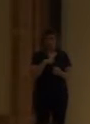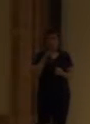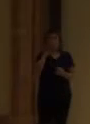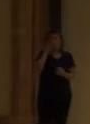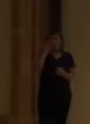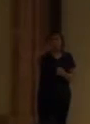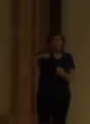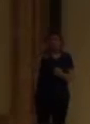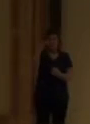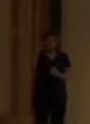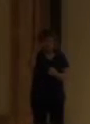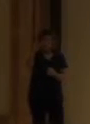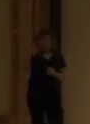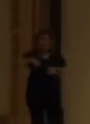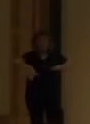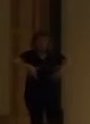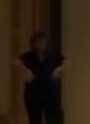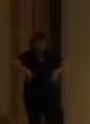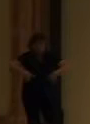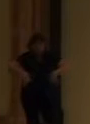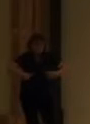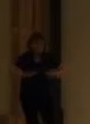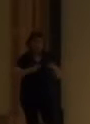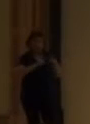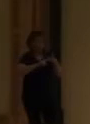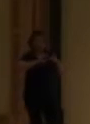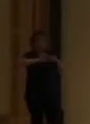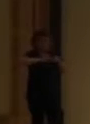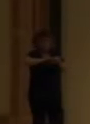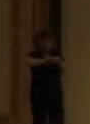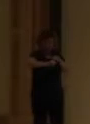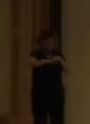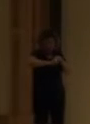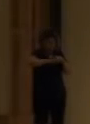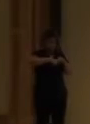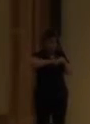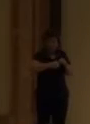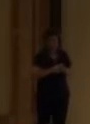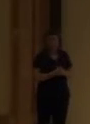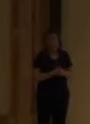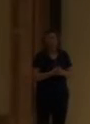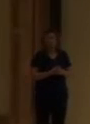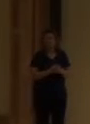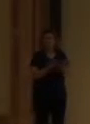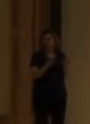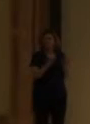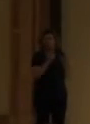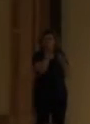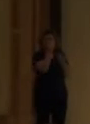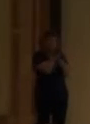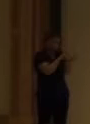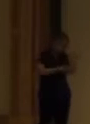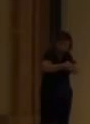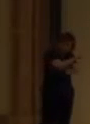produção de cereais, de milho, o que for. E que essas negociações, são, chamemos-lhe